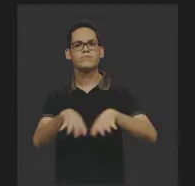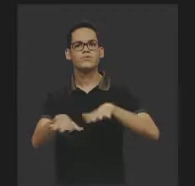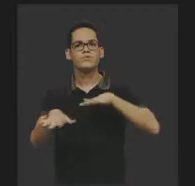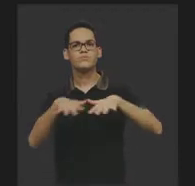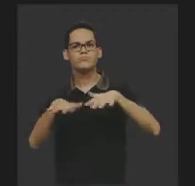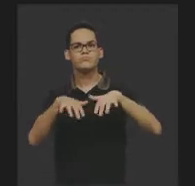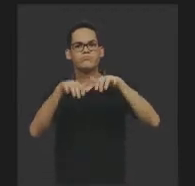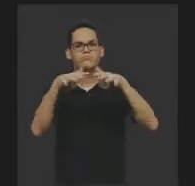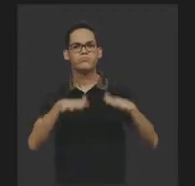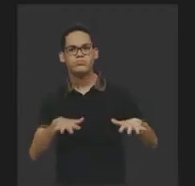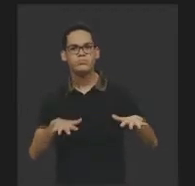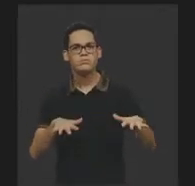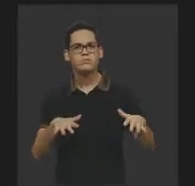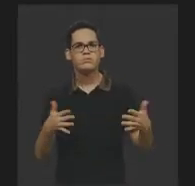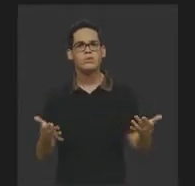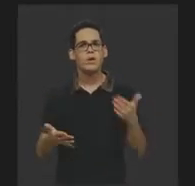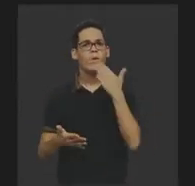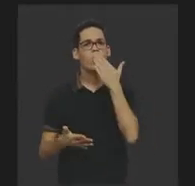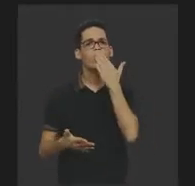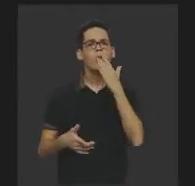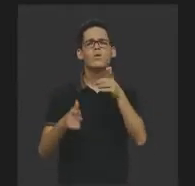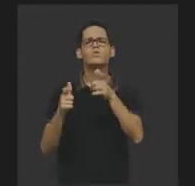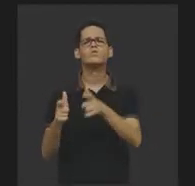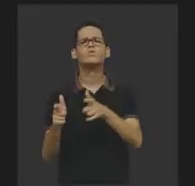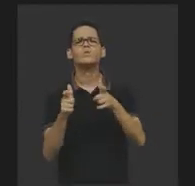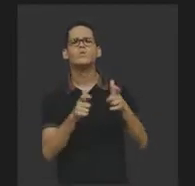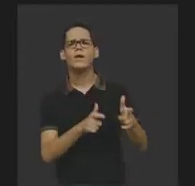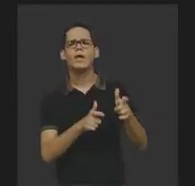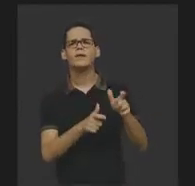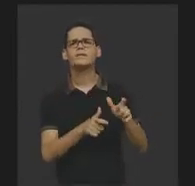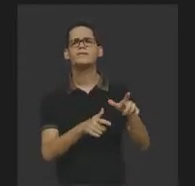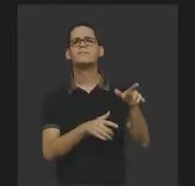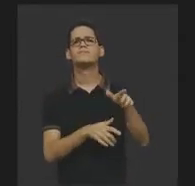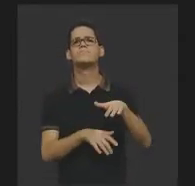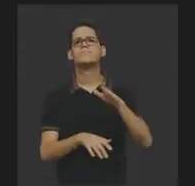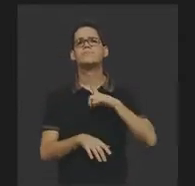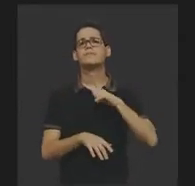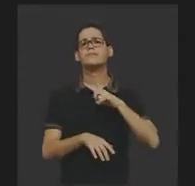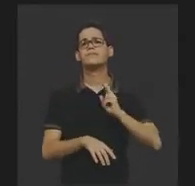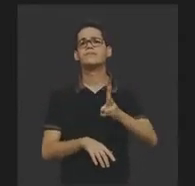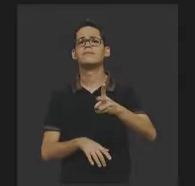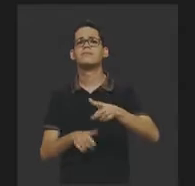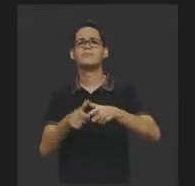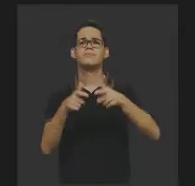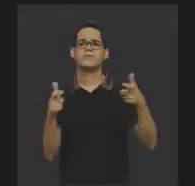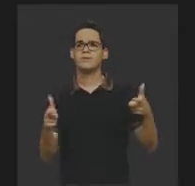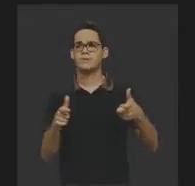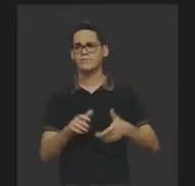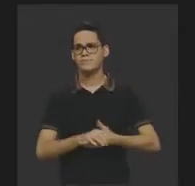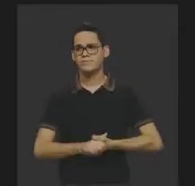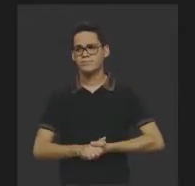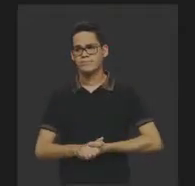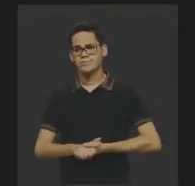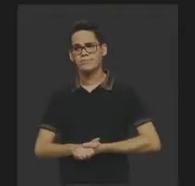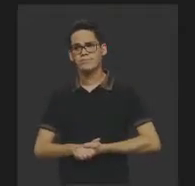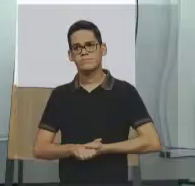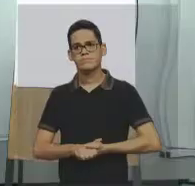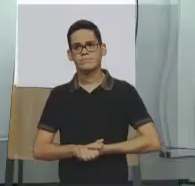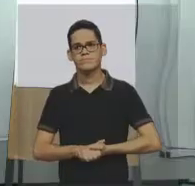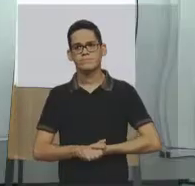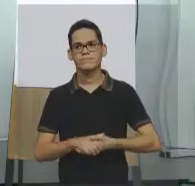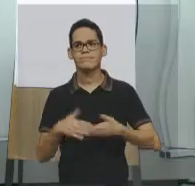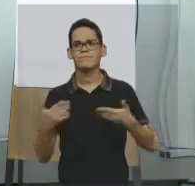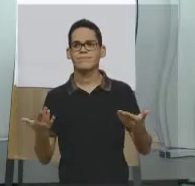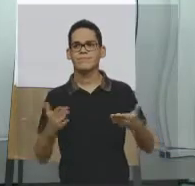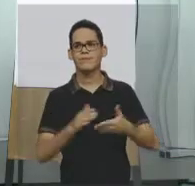terremoto? E que regiões normalmente são mais atingidas? Obrigado, Daniela. Nada. Bom,